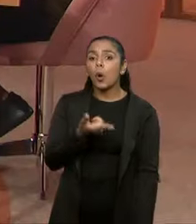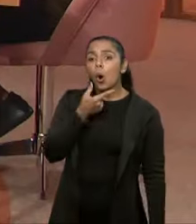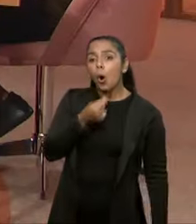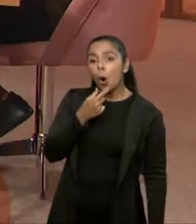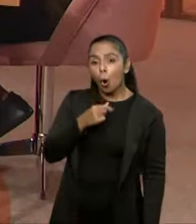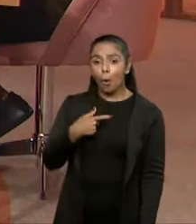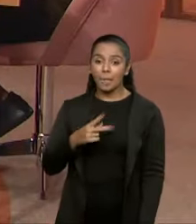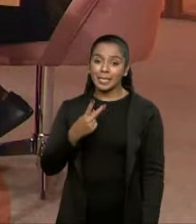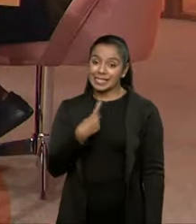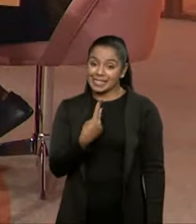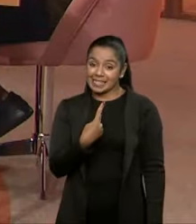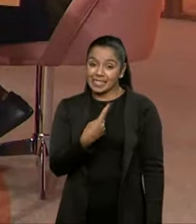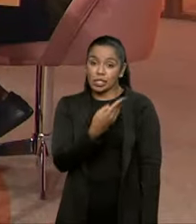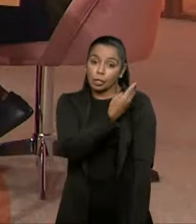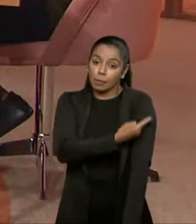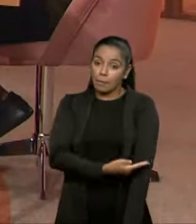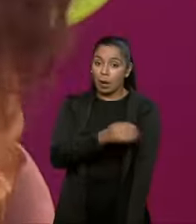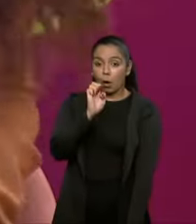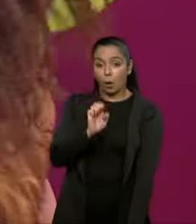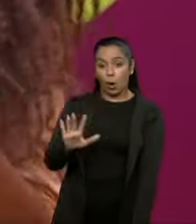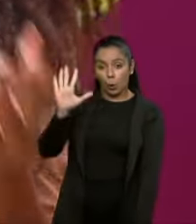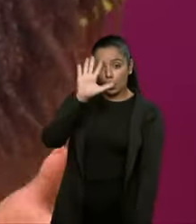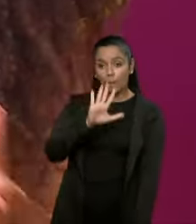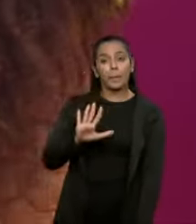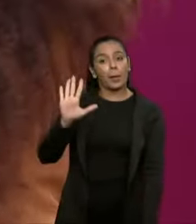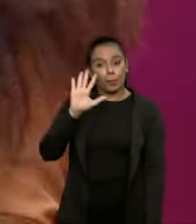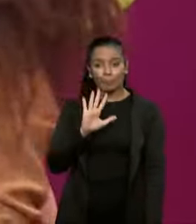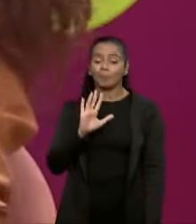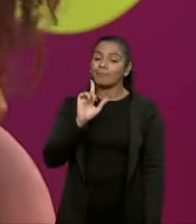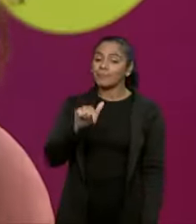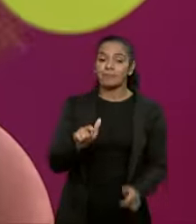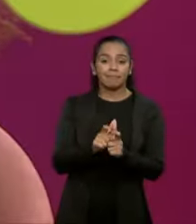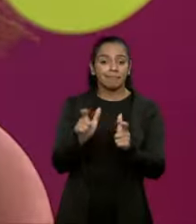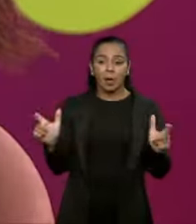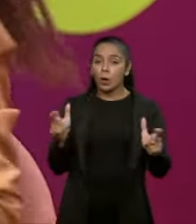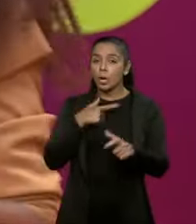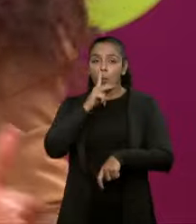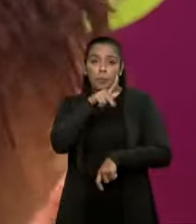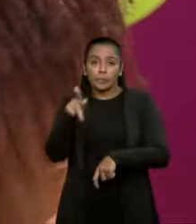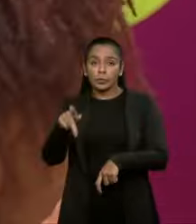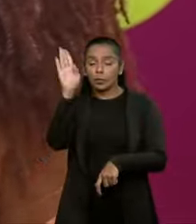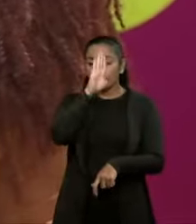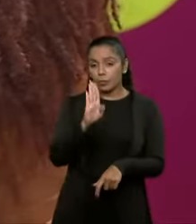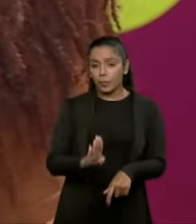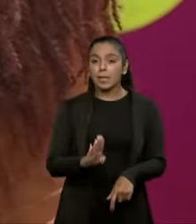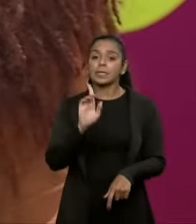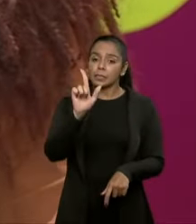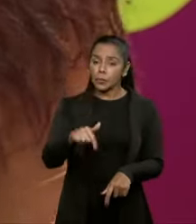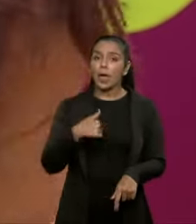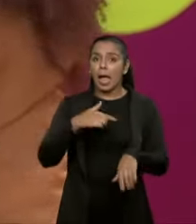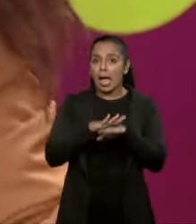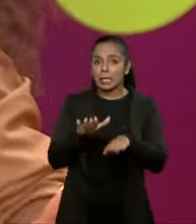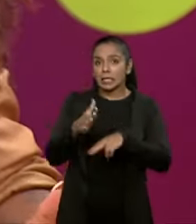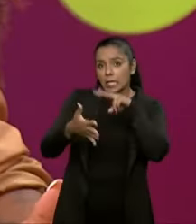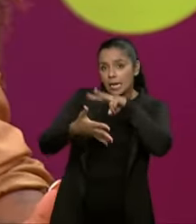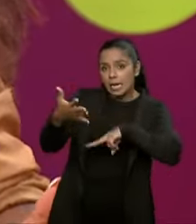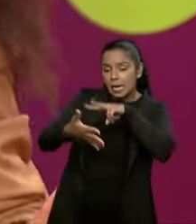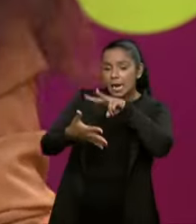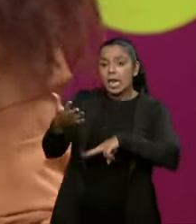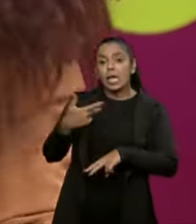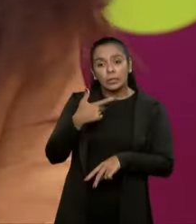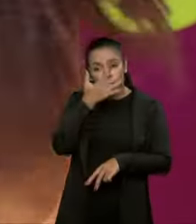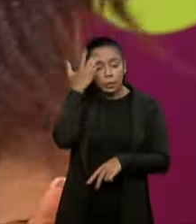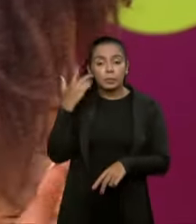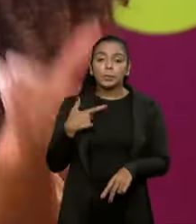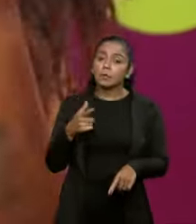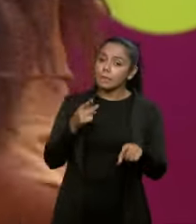cisgêneros, brancos e europeus. A grande parte dos professores brasileiros é formado lendo esses caras. E para além disso,